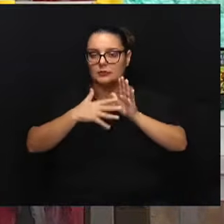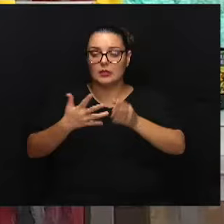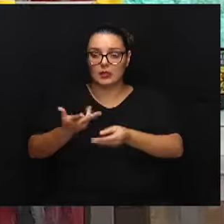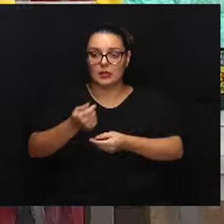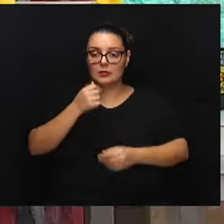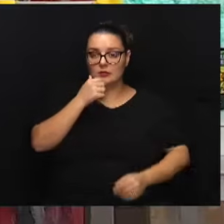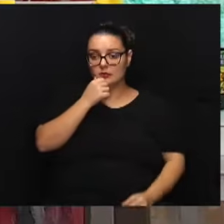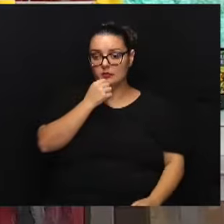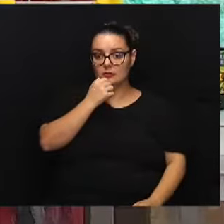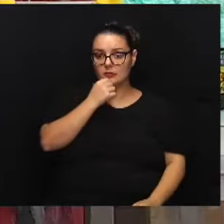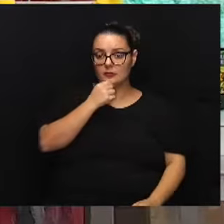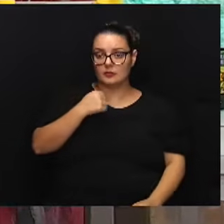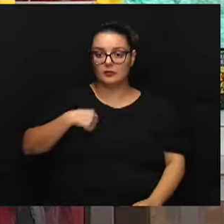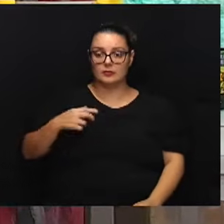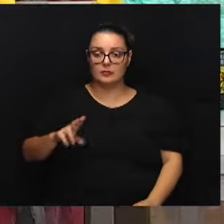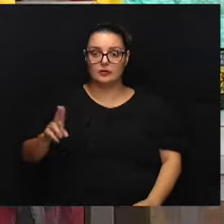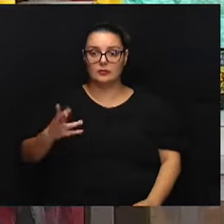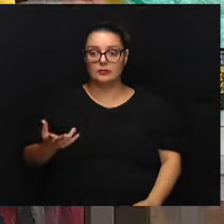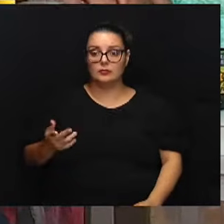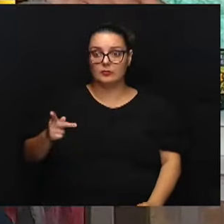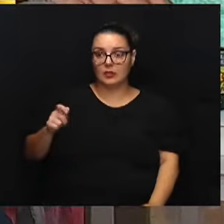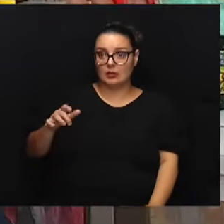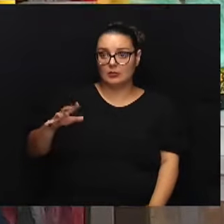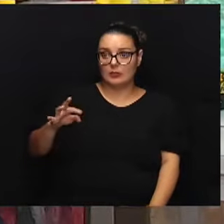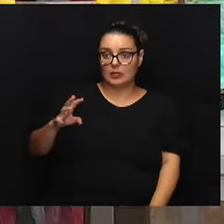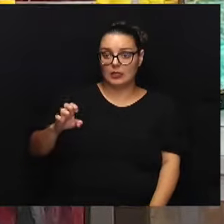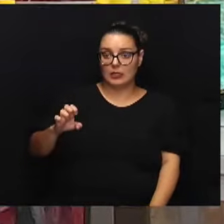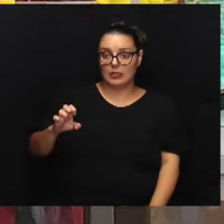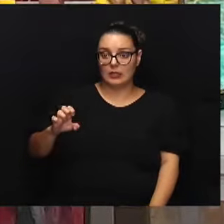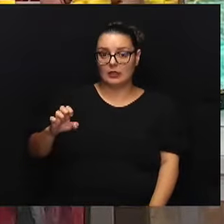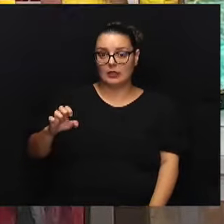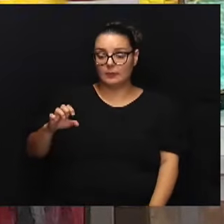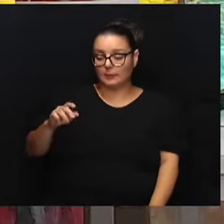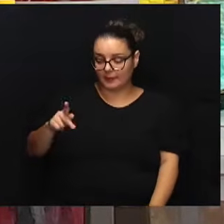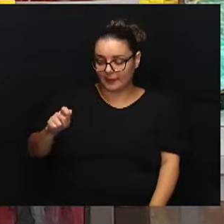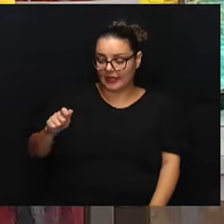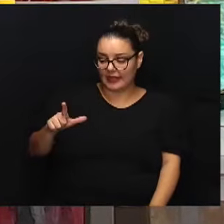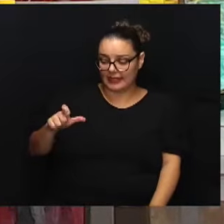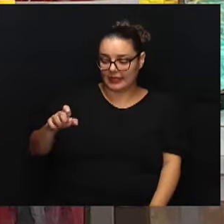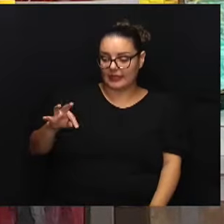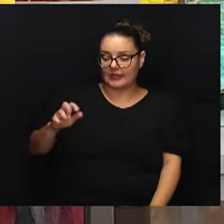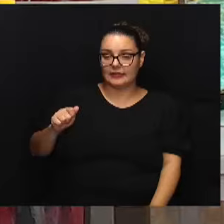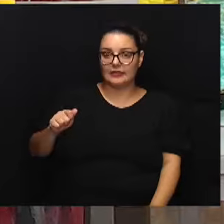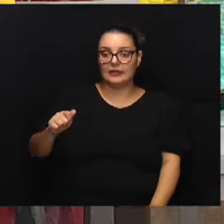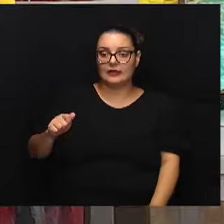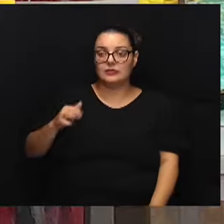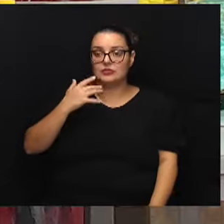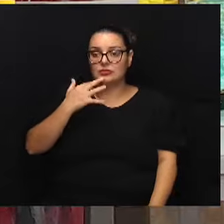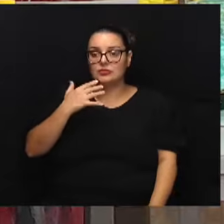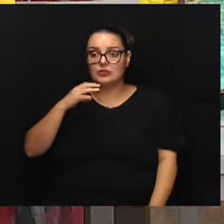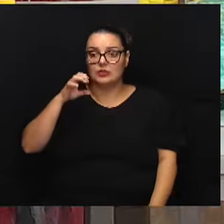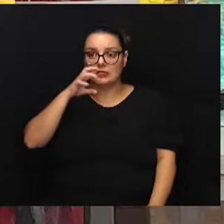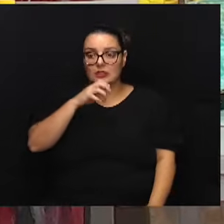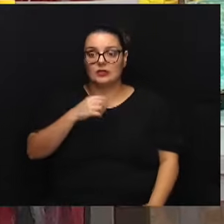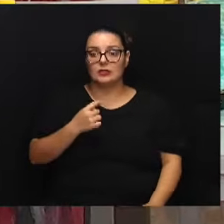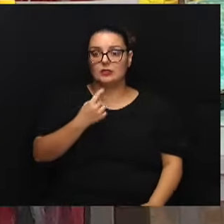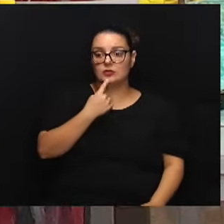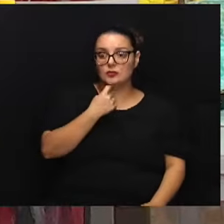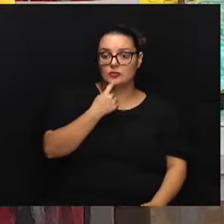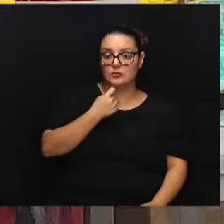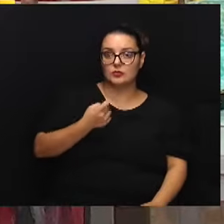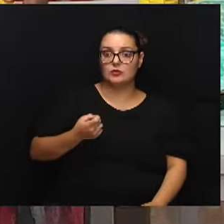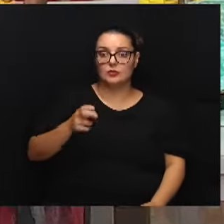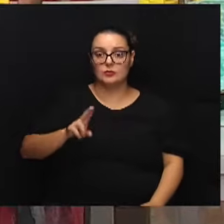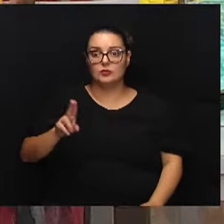Aqui vamos usar uma paleta de cores quentes, tá? Então, eu vou usar quente, o vermelho, vou usar